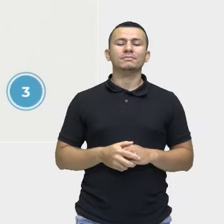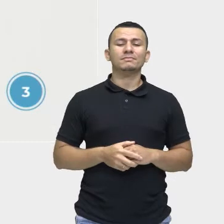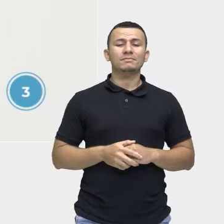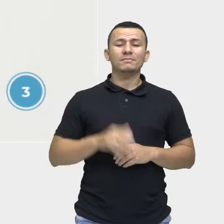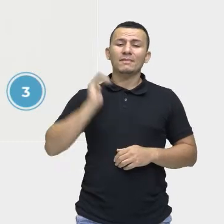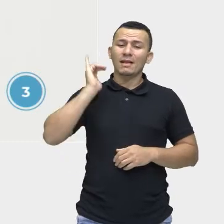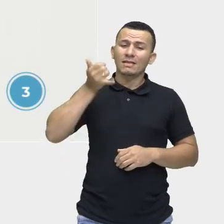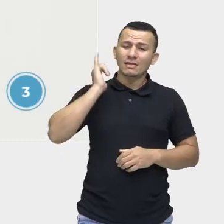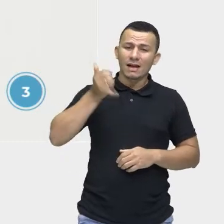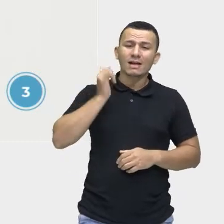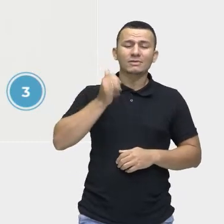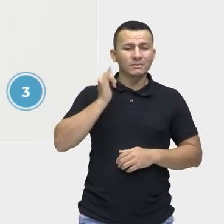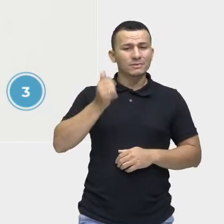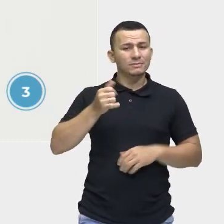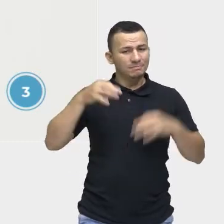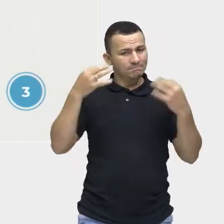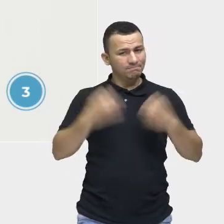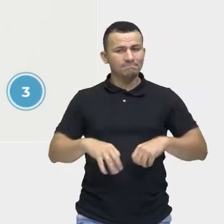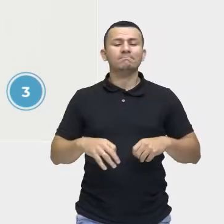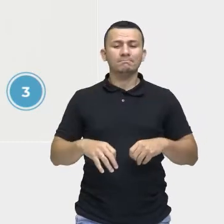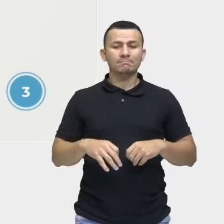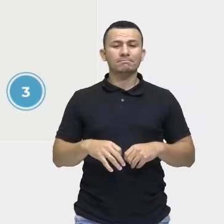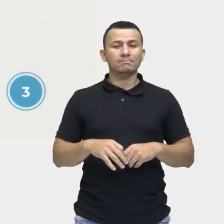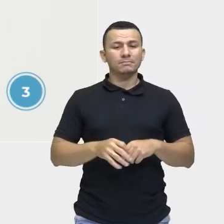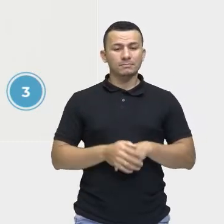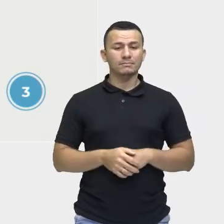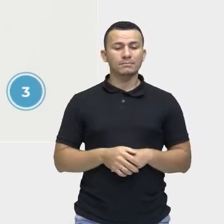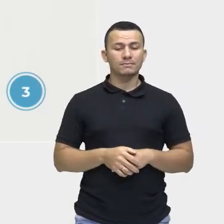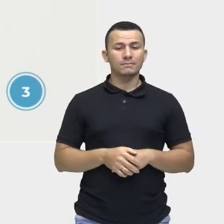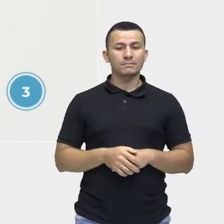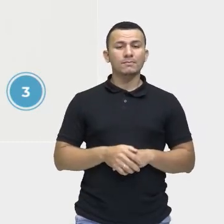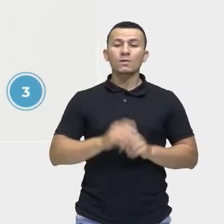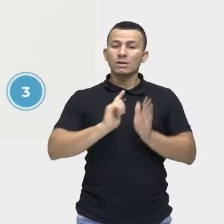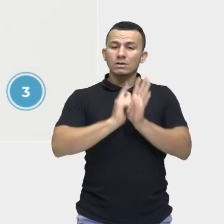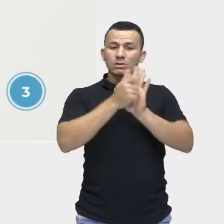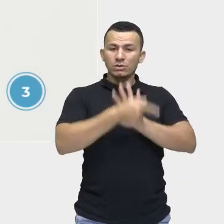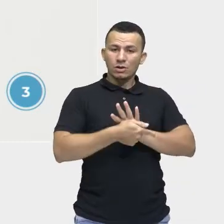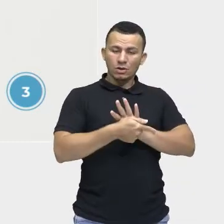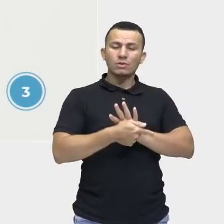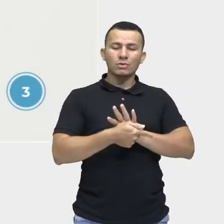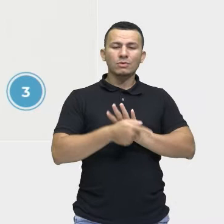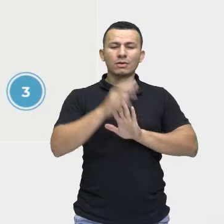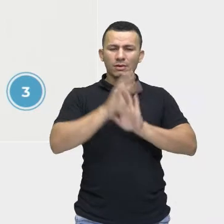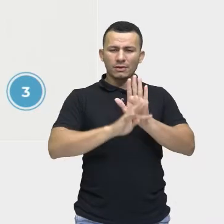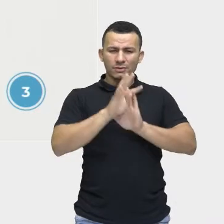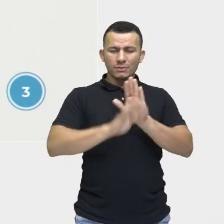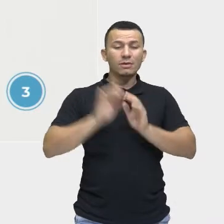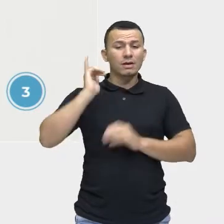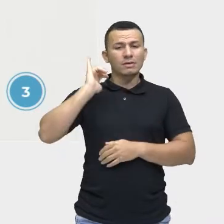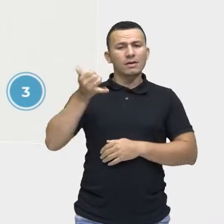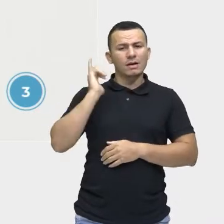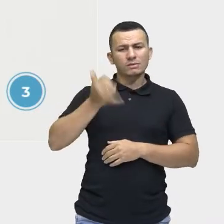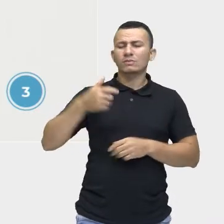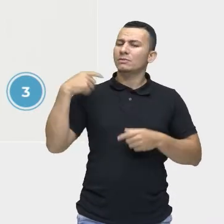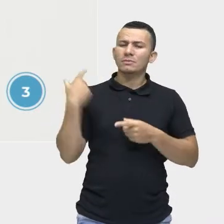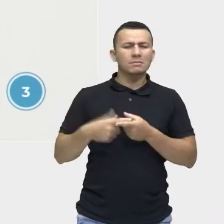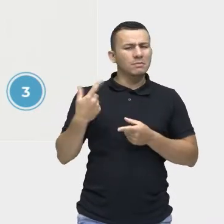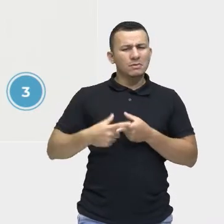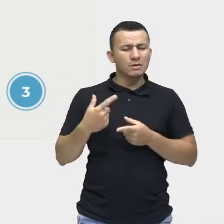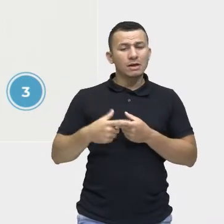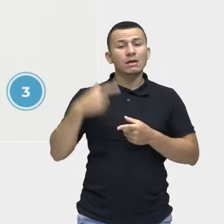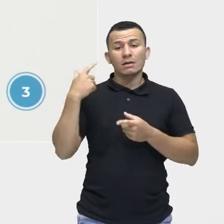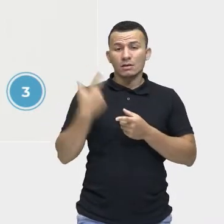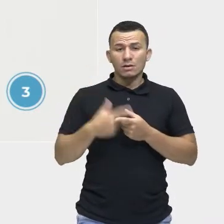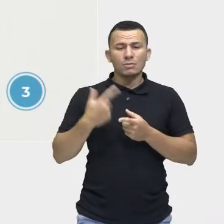isso, amores. Olha aqui. Assinale aí, gênero textual narrativo. Por quê? Porque, gente, esses